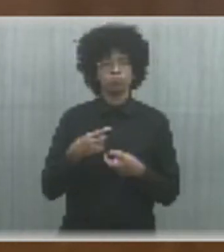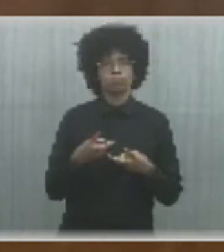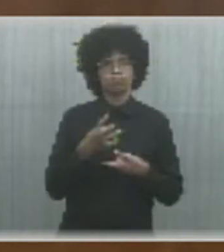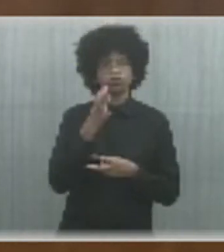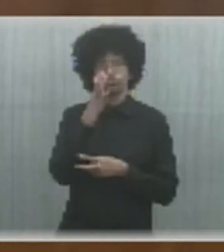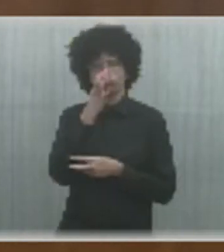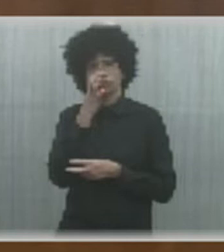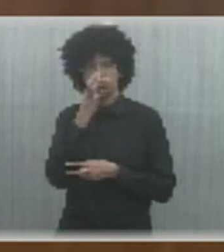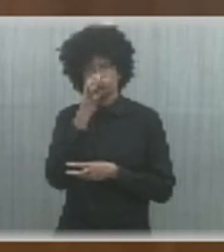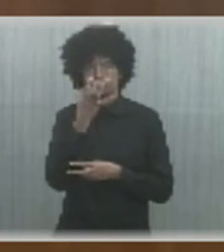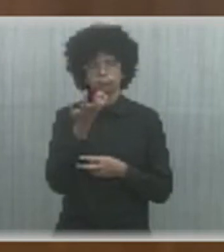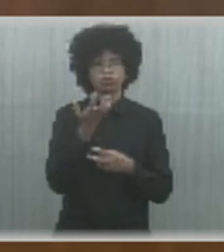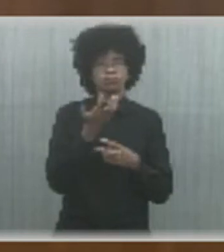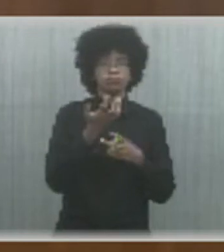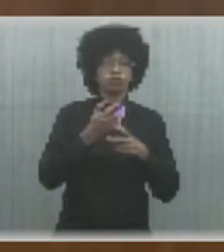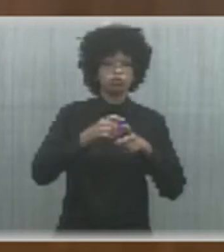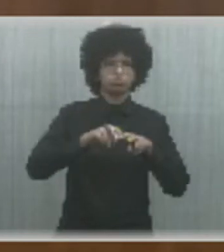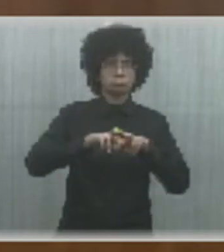muitos animais